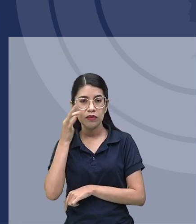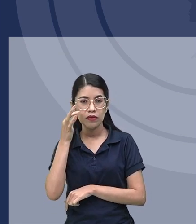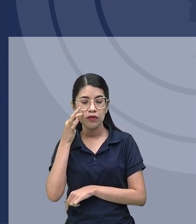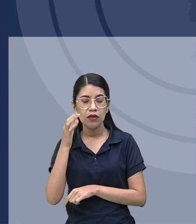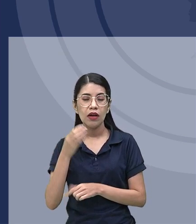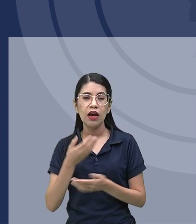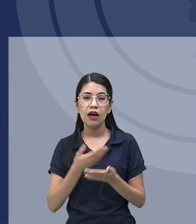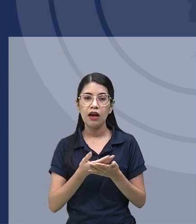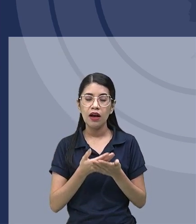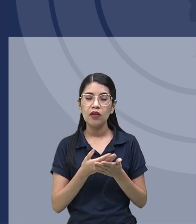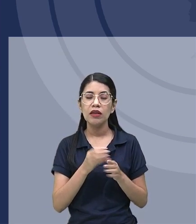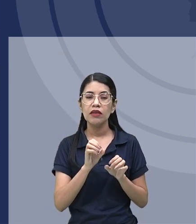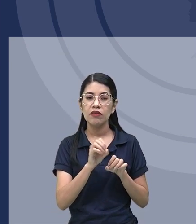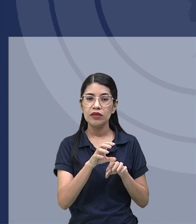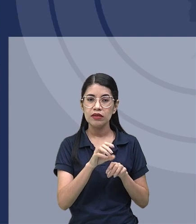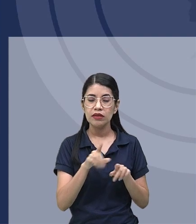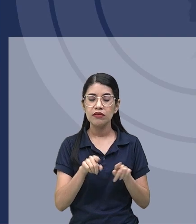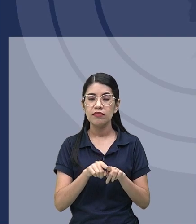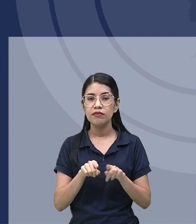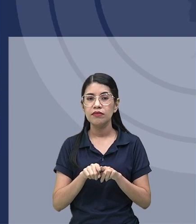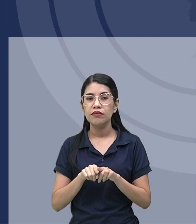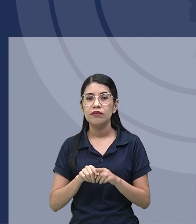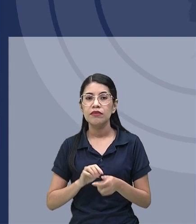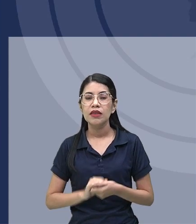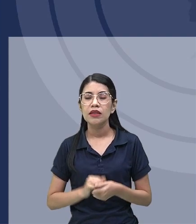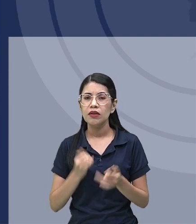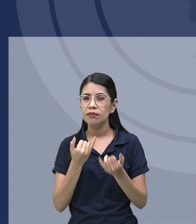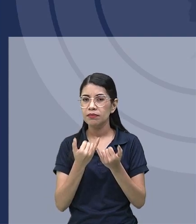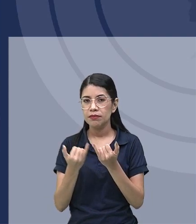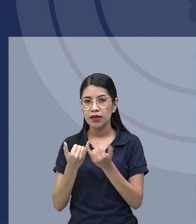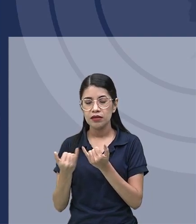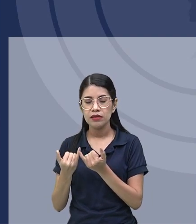previstas e as aulas ministradas. Aí aqui está muito parecido, né?